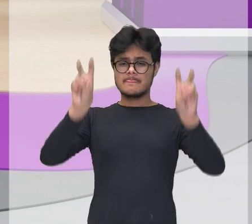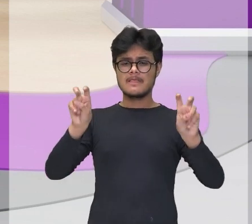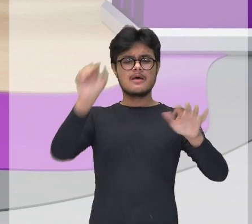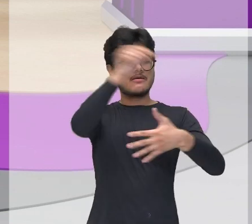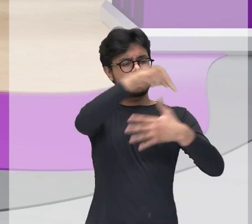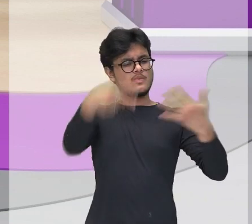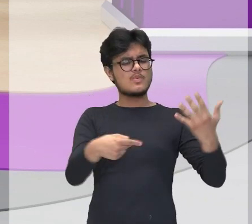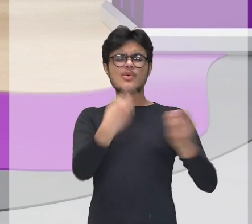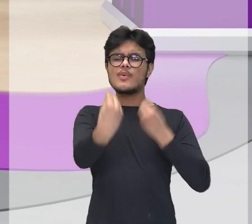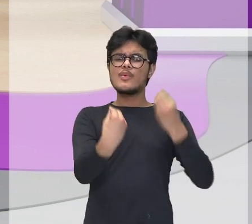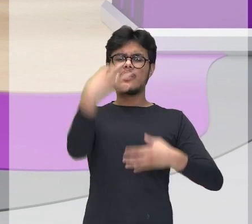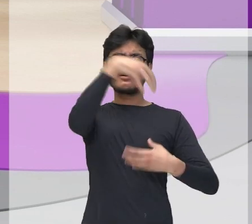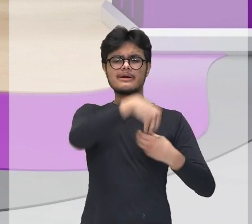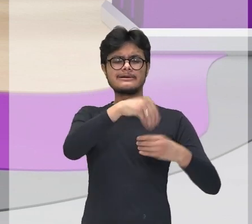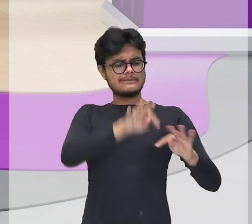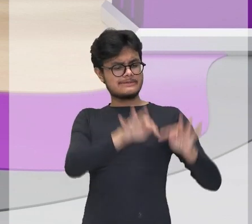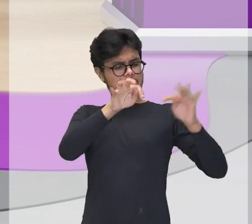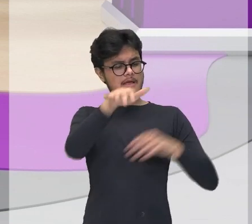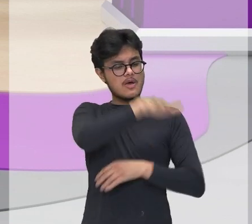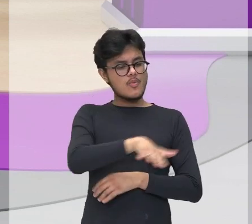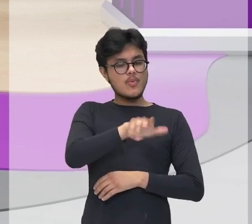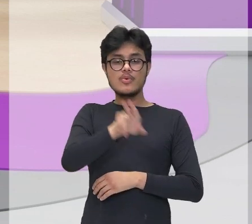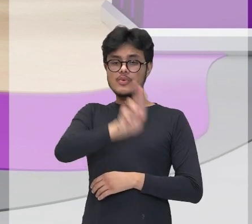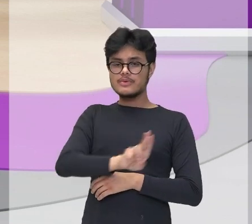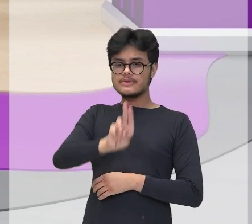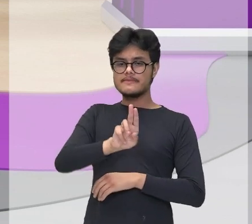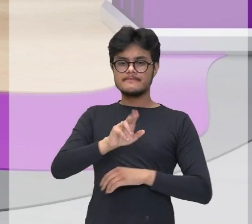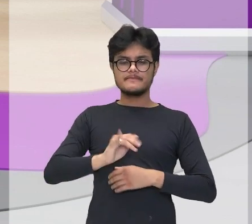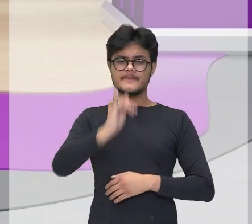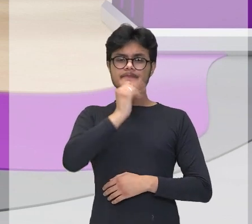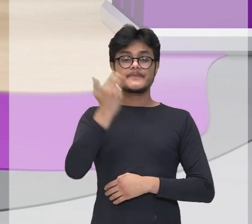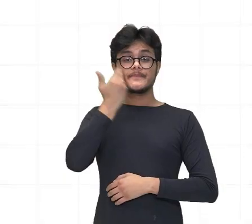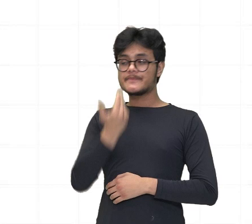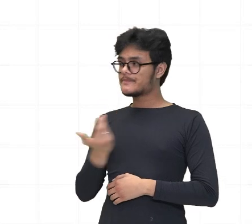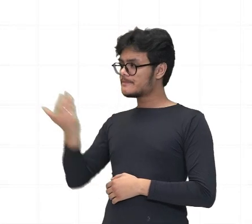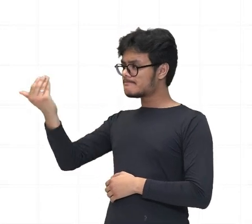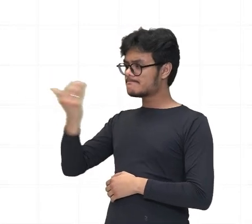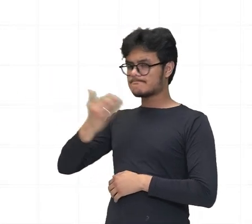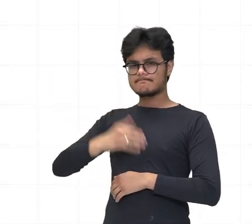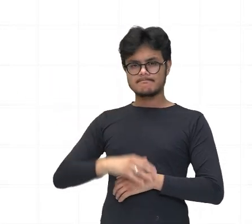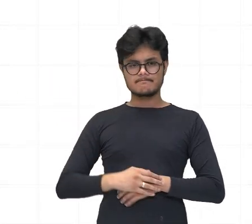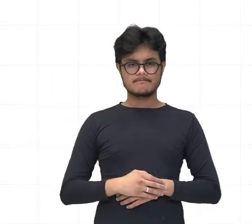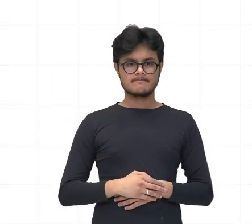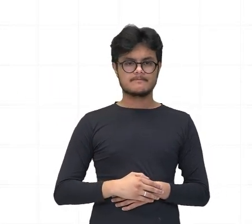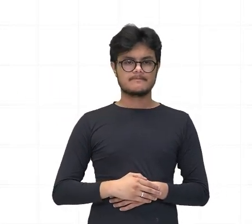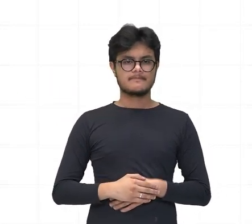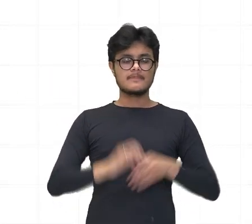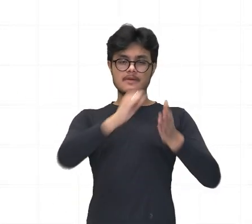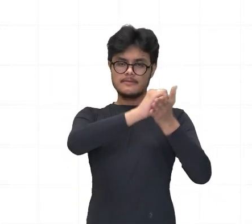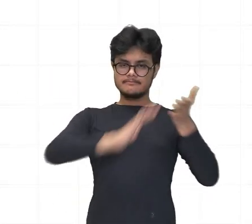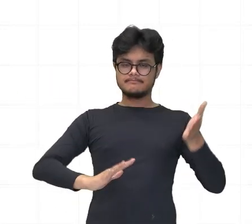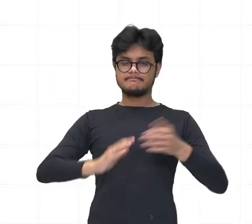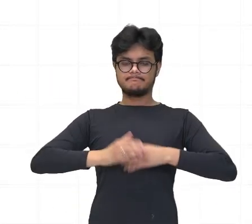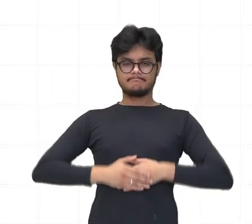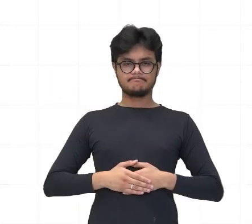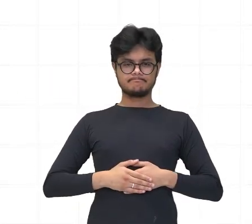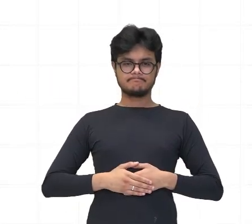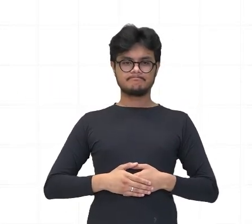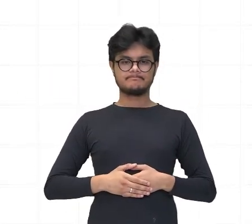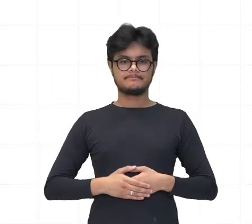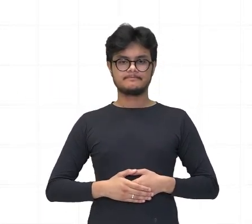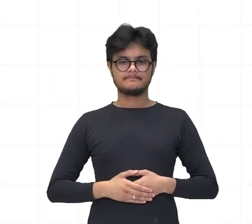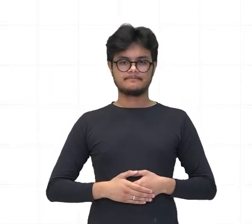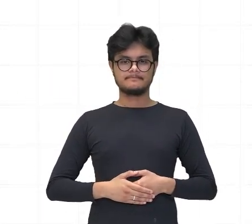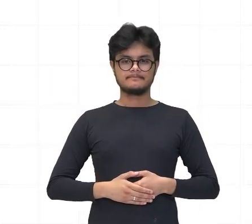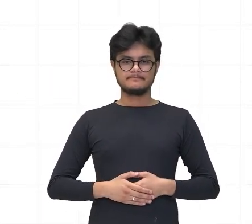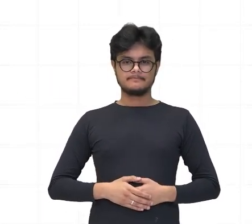de armazenagem, né? Trabalhando com essas unidades. Acompanhe comigo na tela. Muito bem, então,